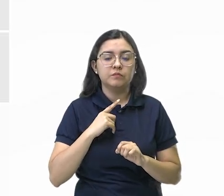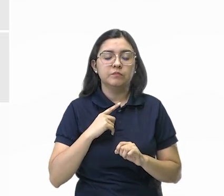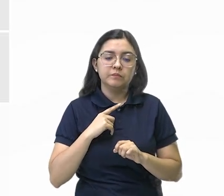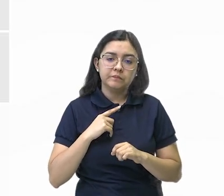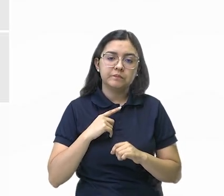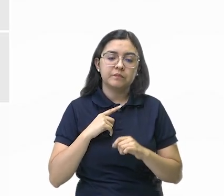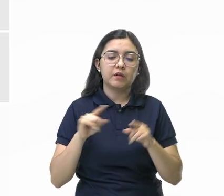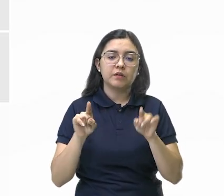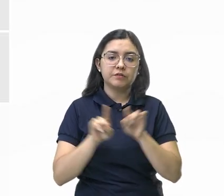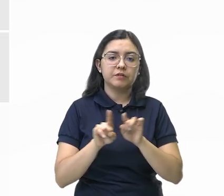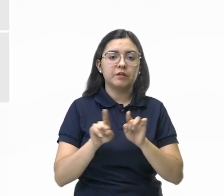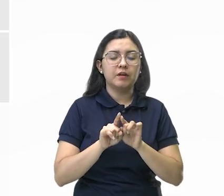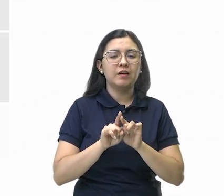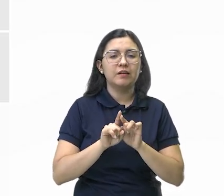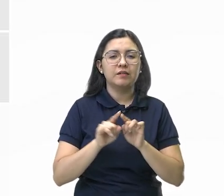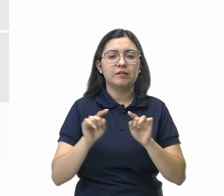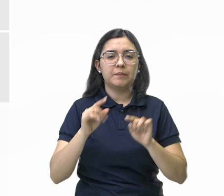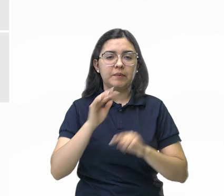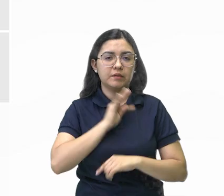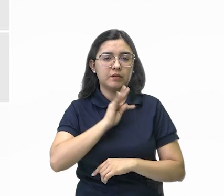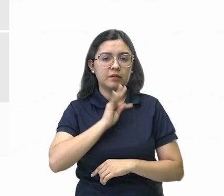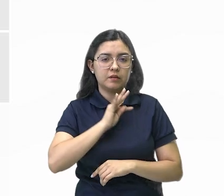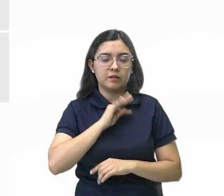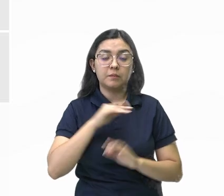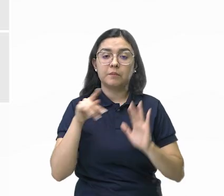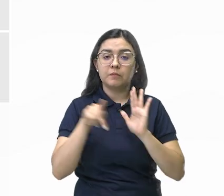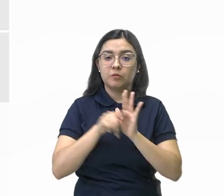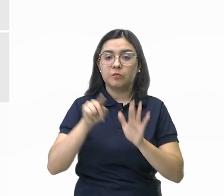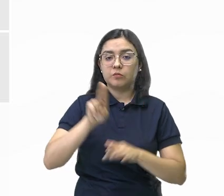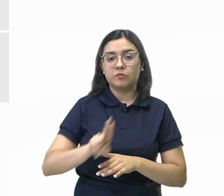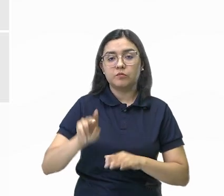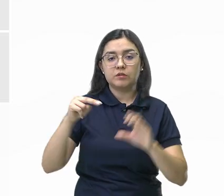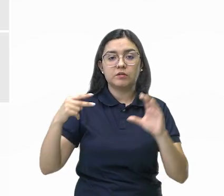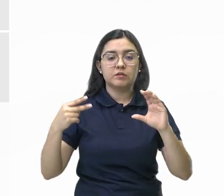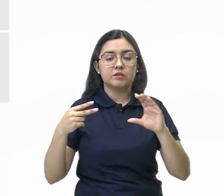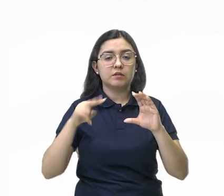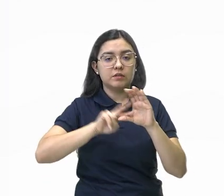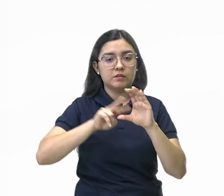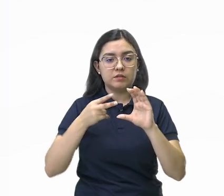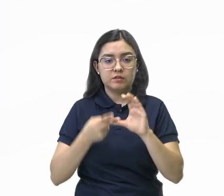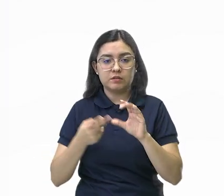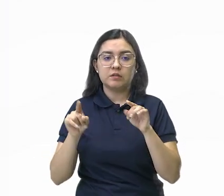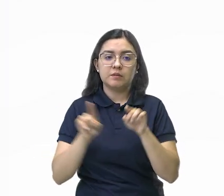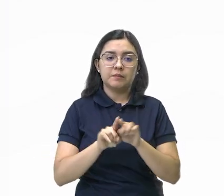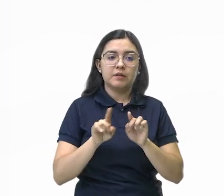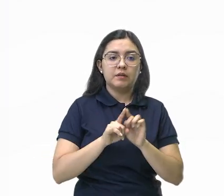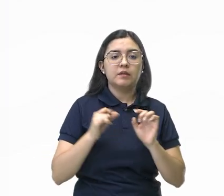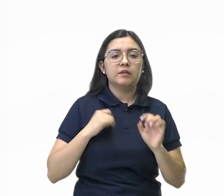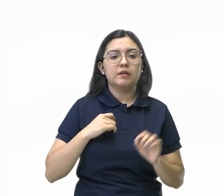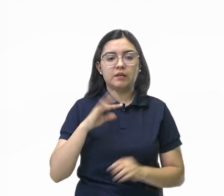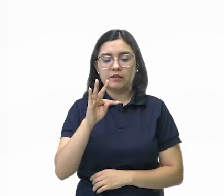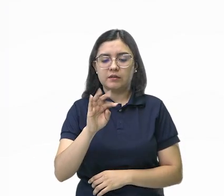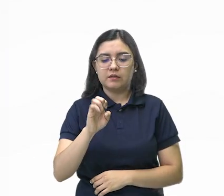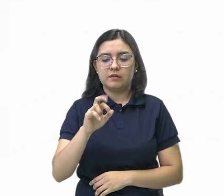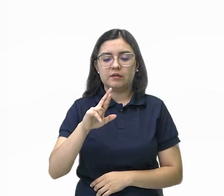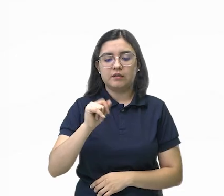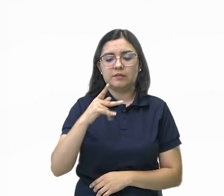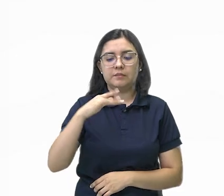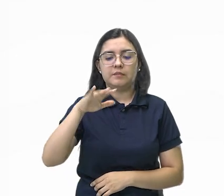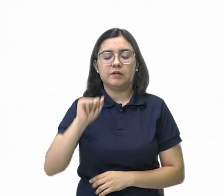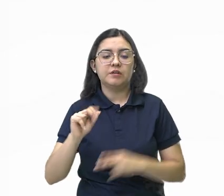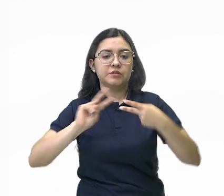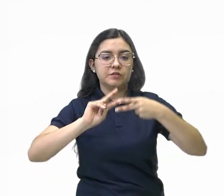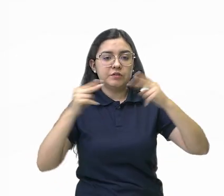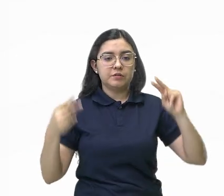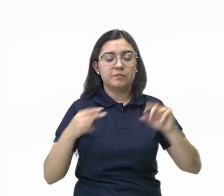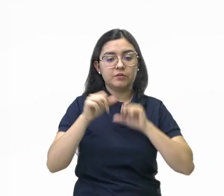reprogramados. Né? E, além da técnica aí do uso das células-tronco, nós temos a terapia gênica, né, que é a modificação genética